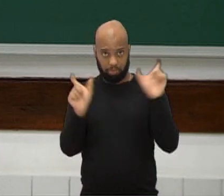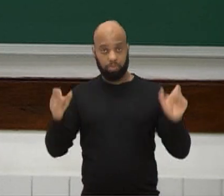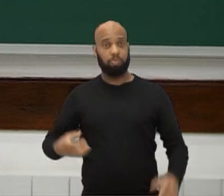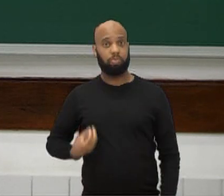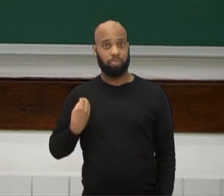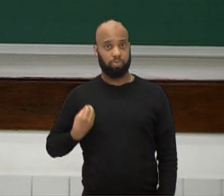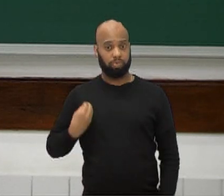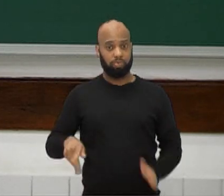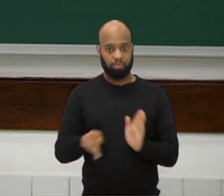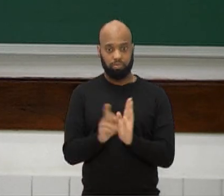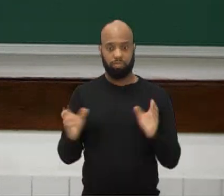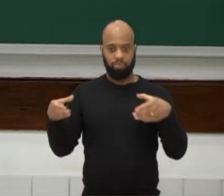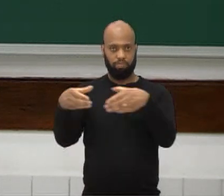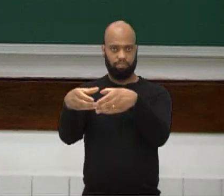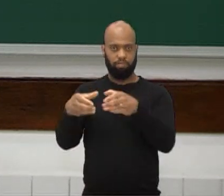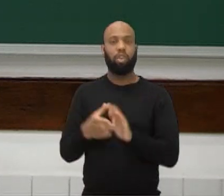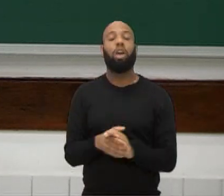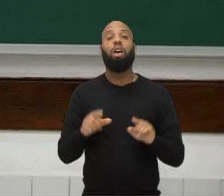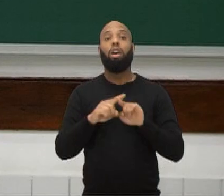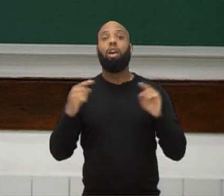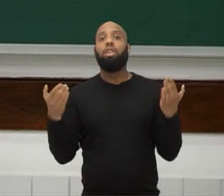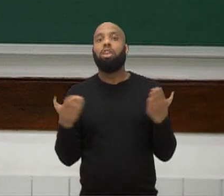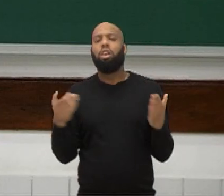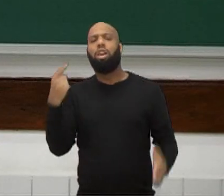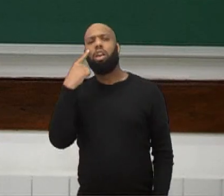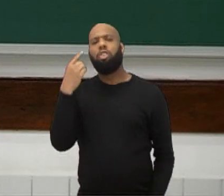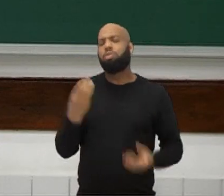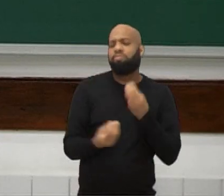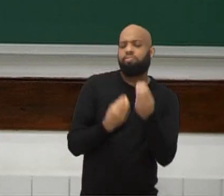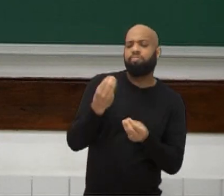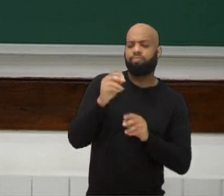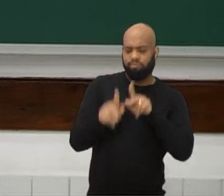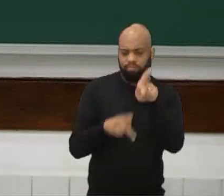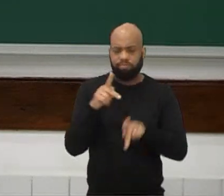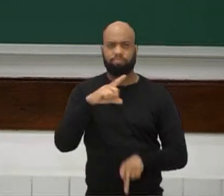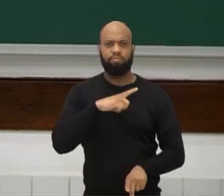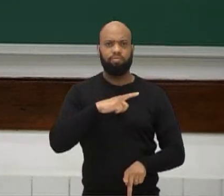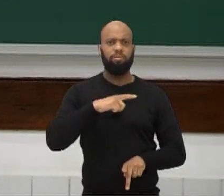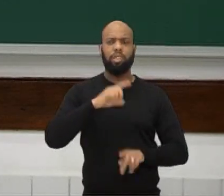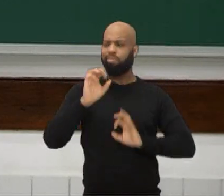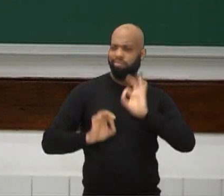moravam nessa província. Agora vamos ver como essa população era